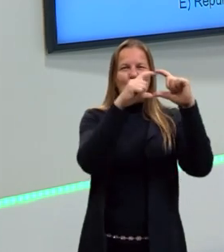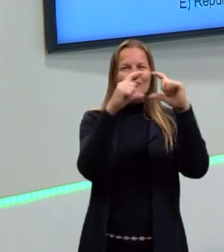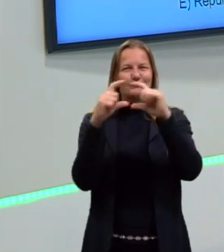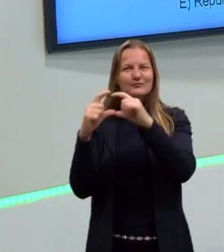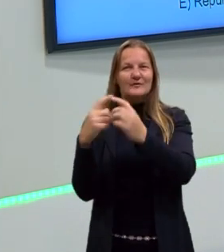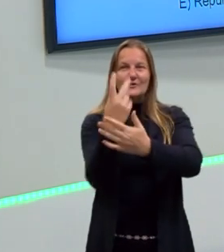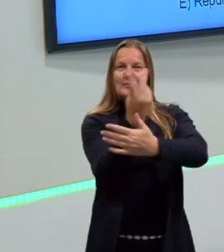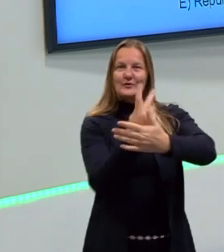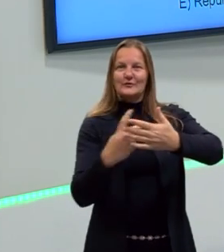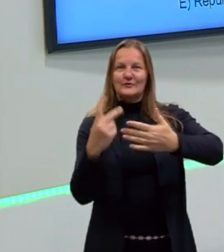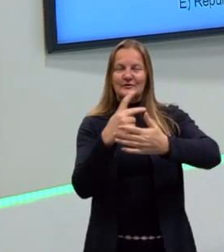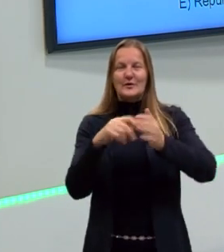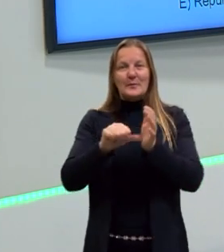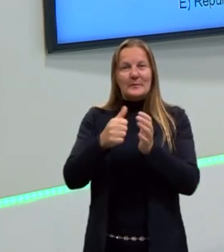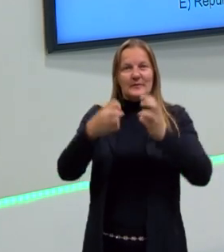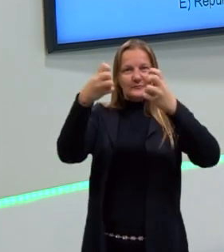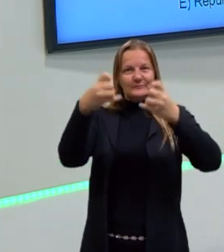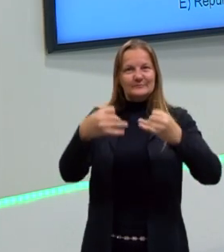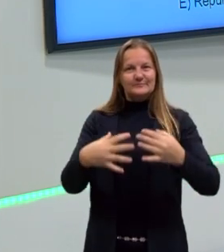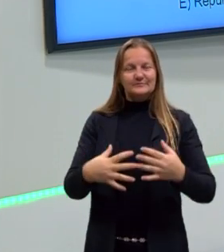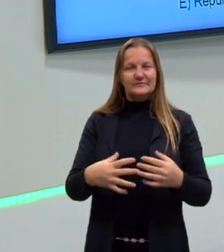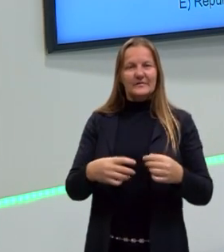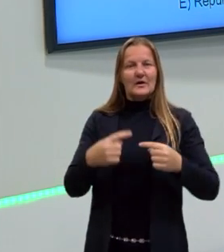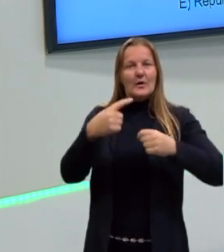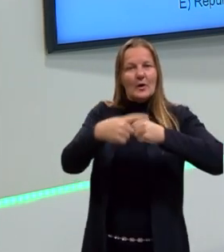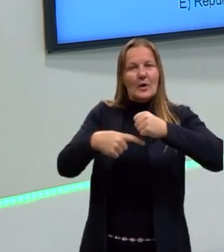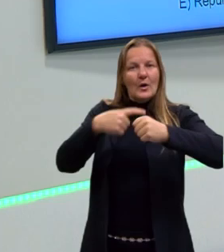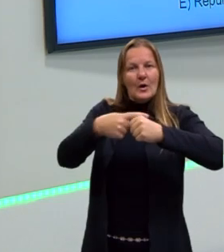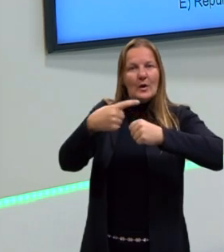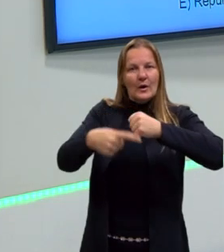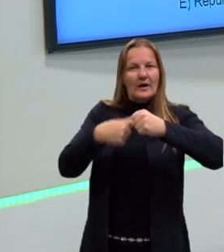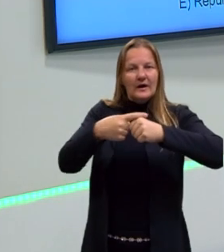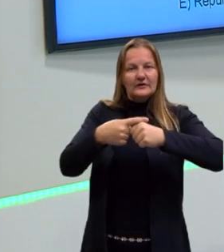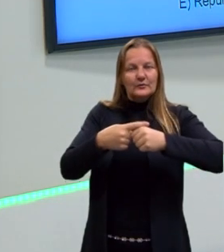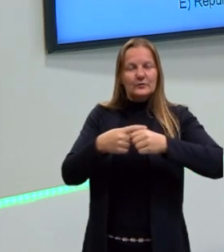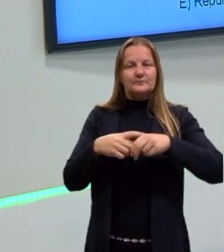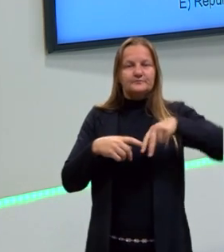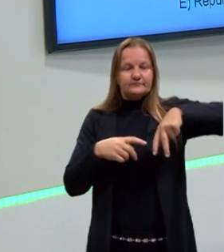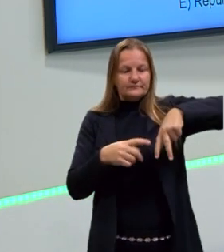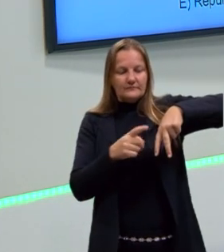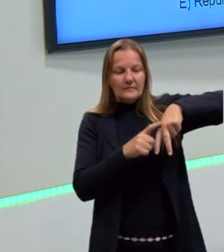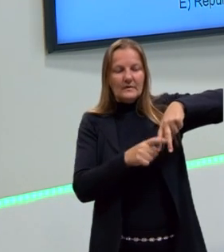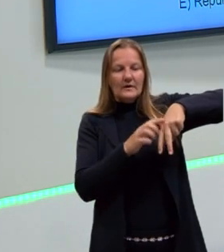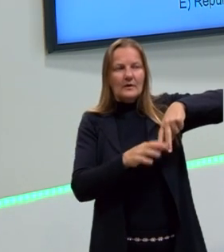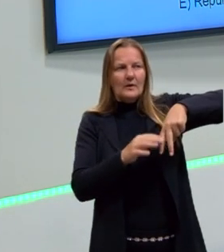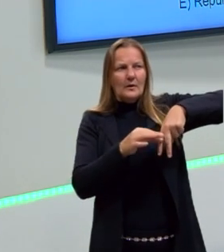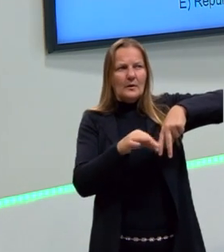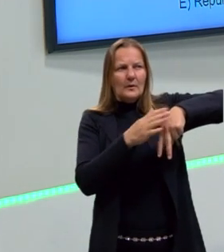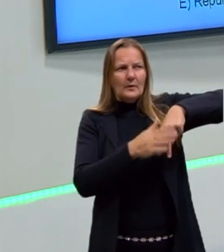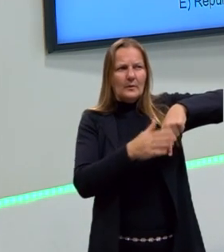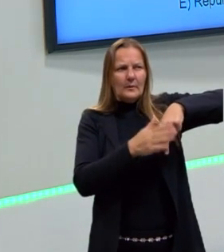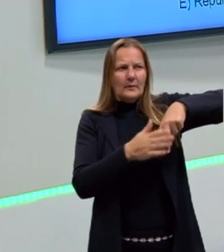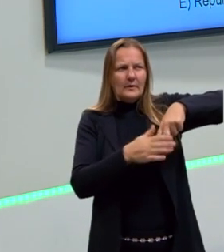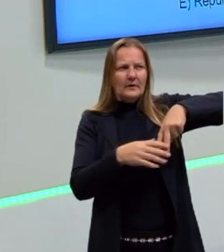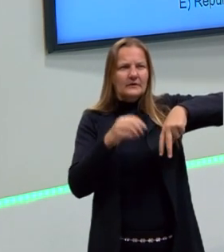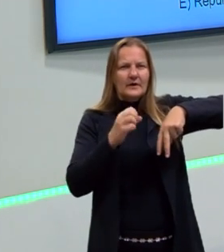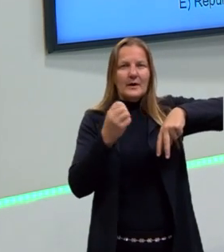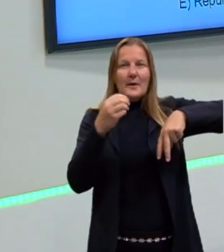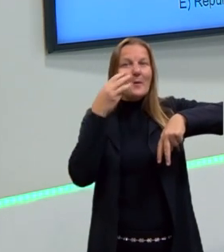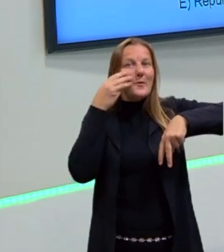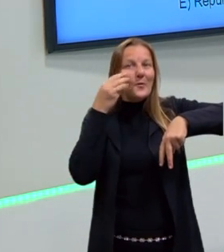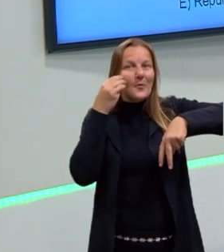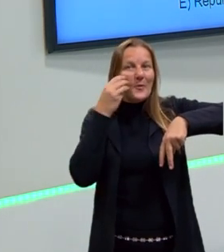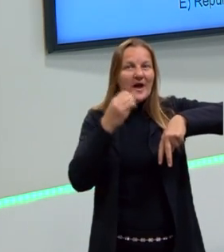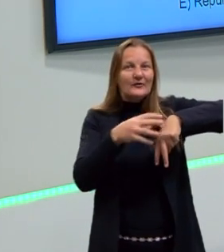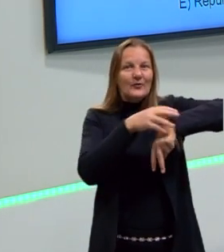Primeira opção troca de átomos entre a calça e os pelos do gato é um cuidado pessoal aqui